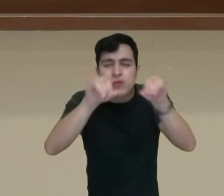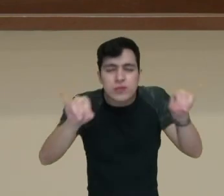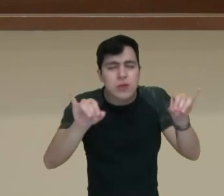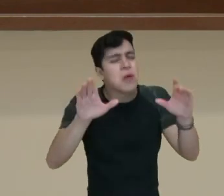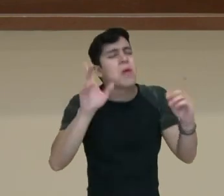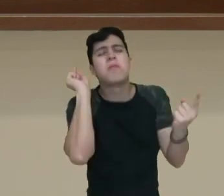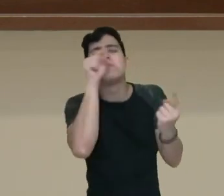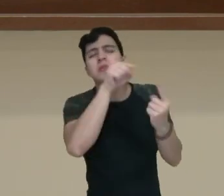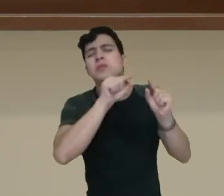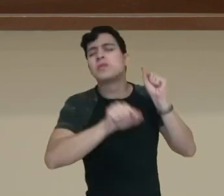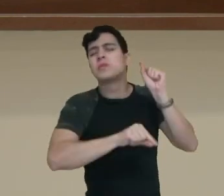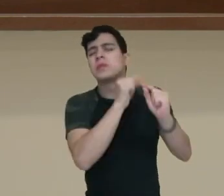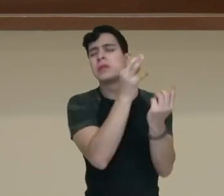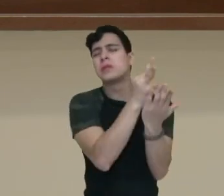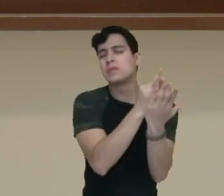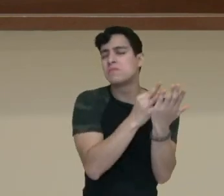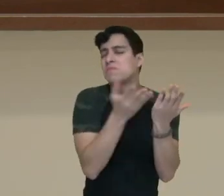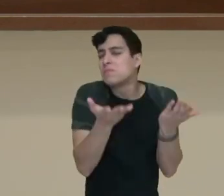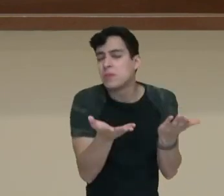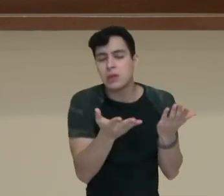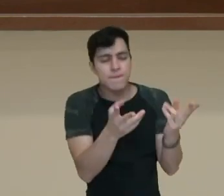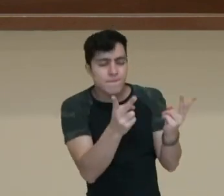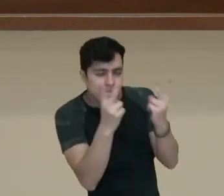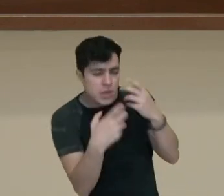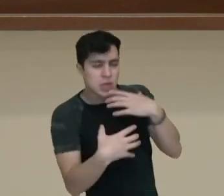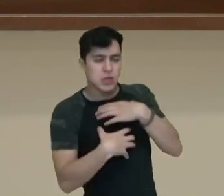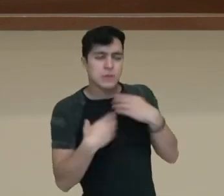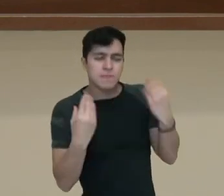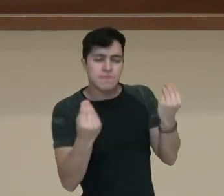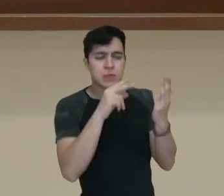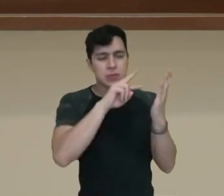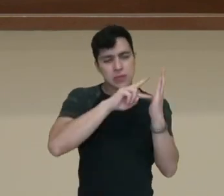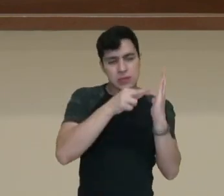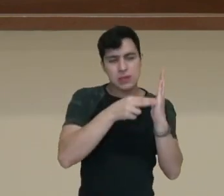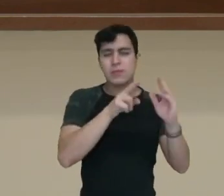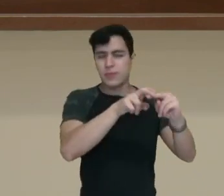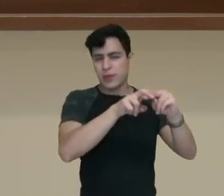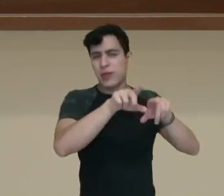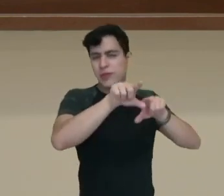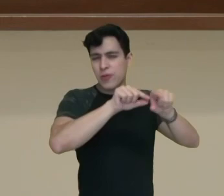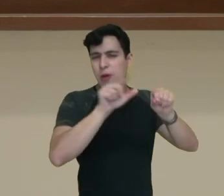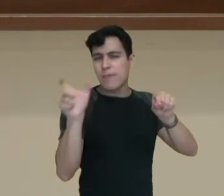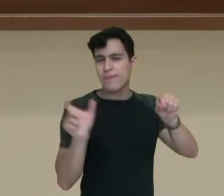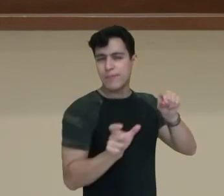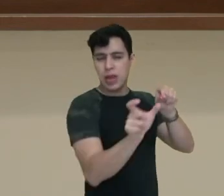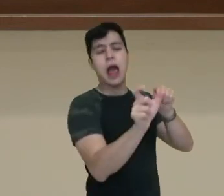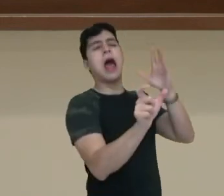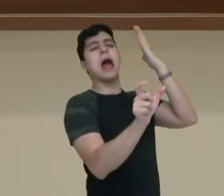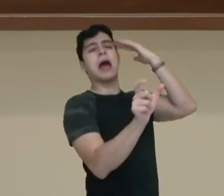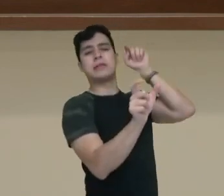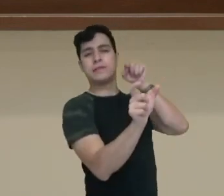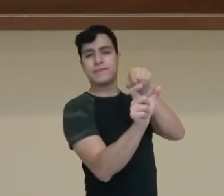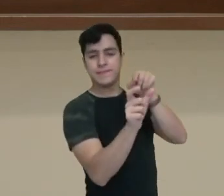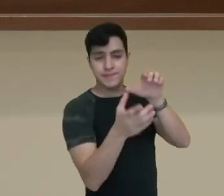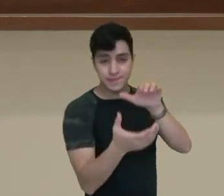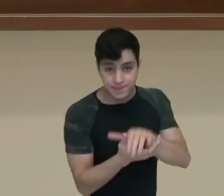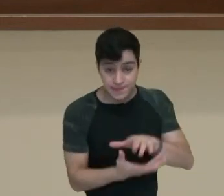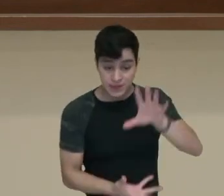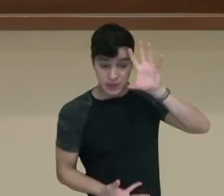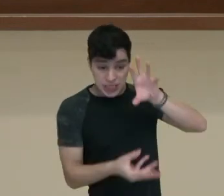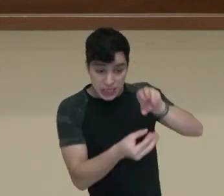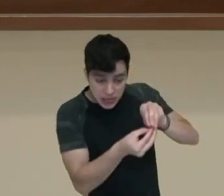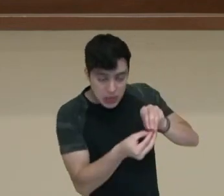um texto, reconhecemos o efeito de sentido decorrente da escolha de uma determinada palavra e compreendemos o que